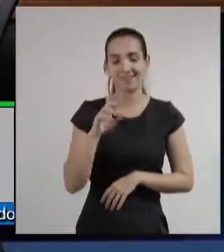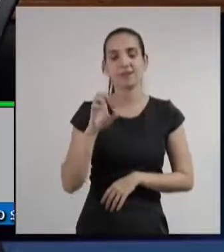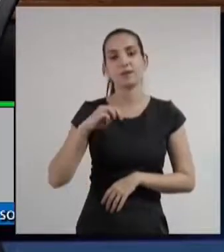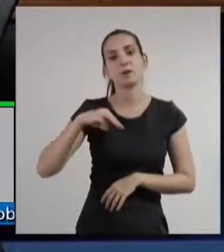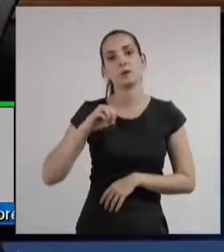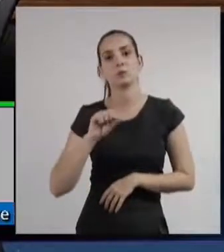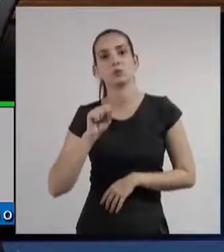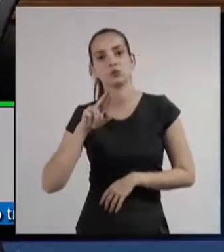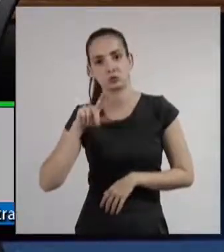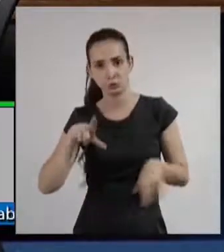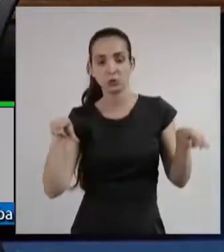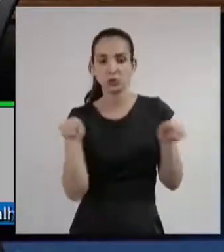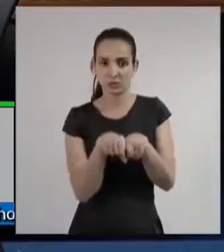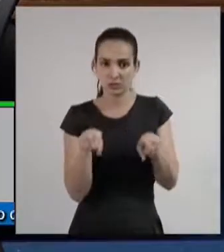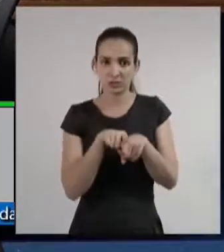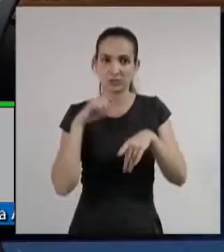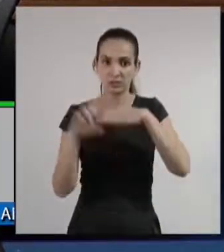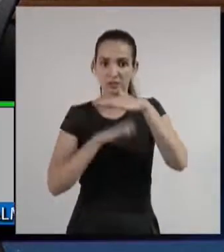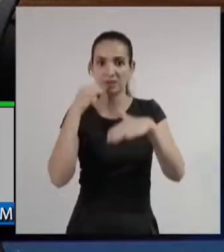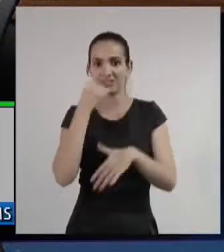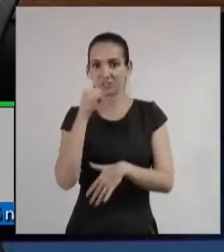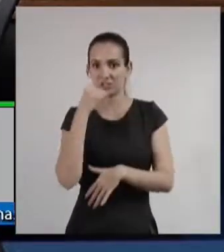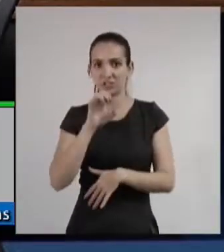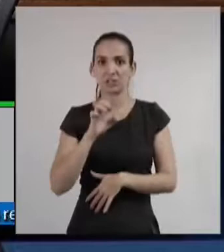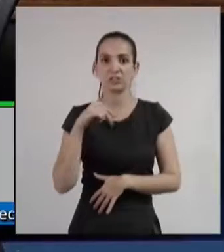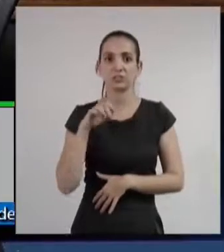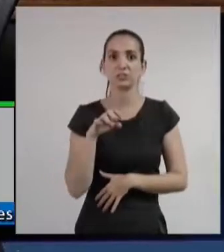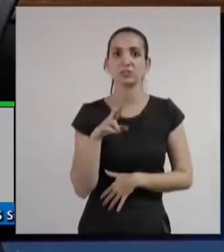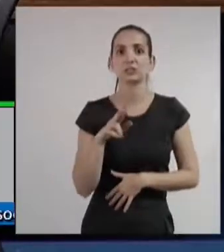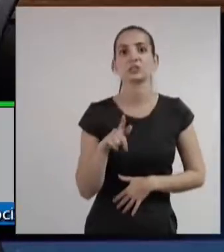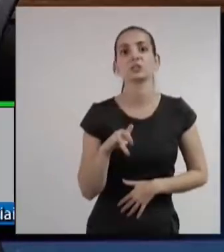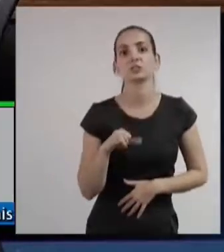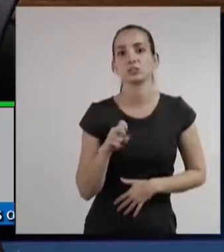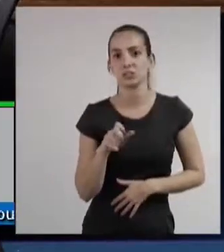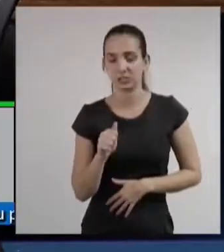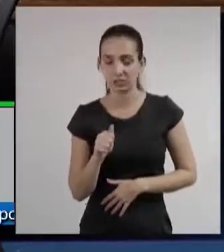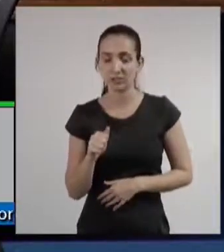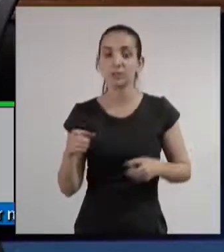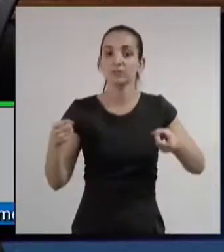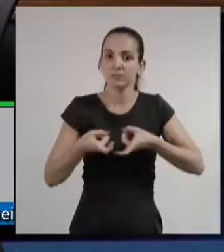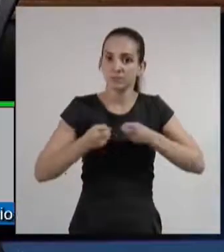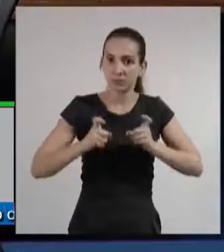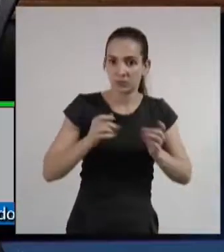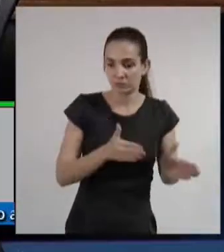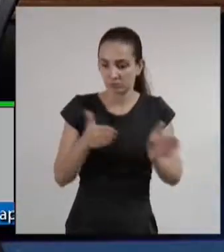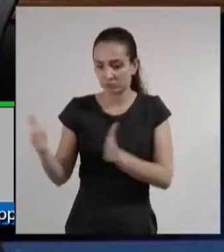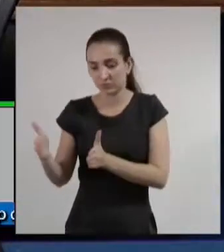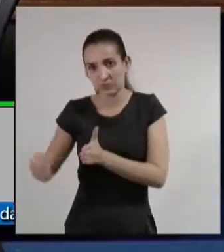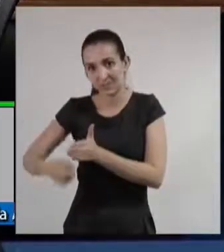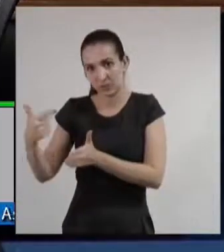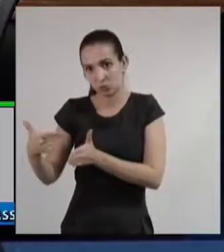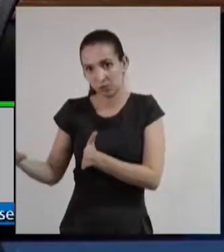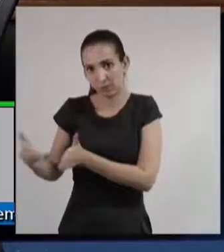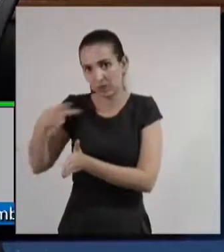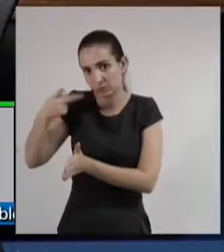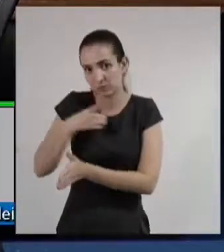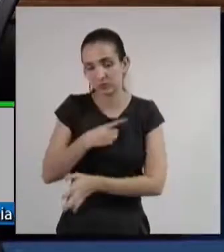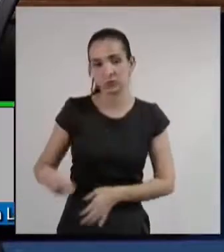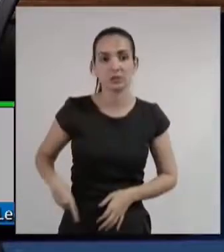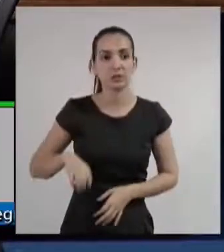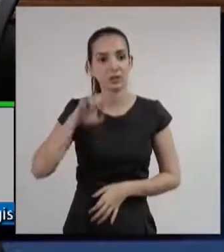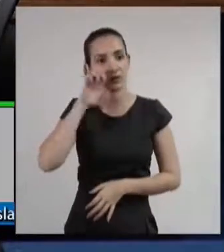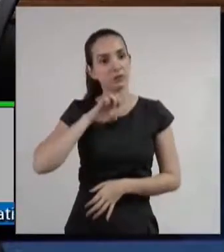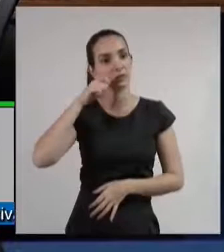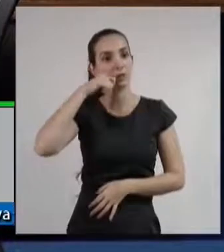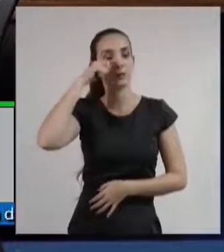da distribuidora de energia Energisa. Segunda parte do pequeno expediente, usaram da palavra os deputados Enelvo